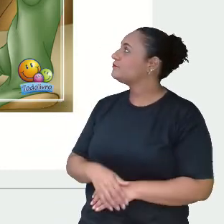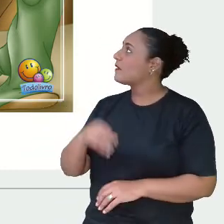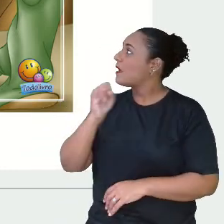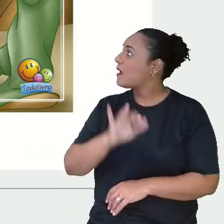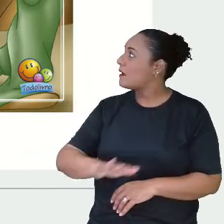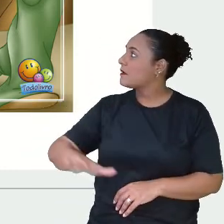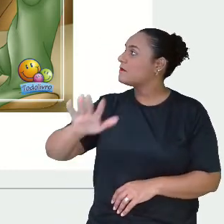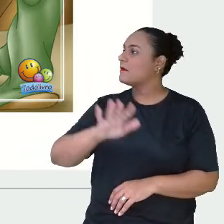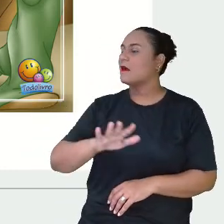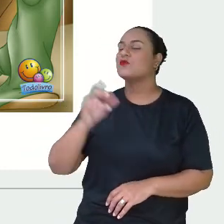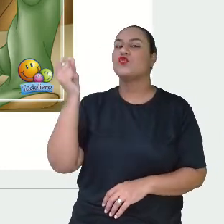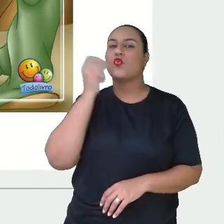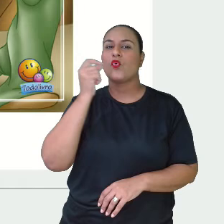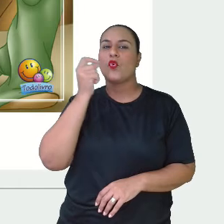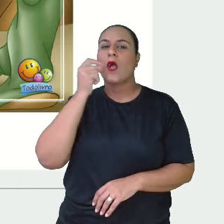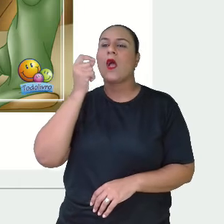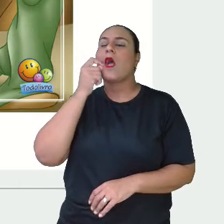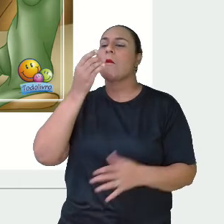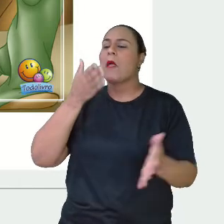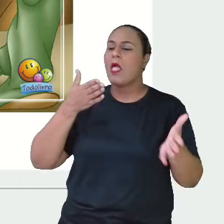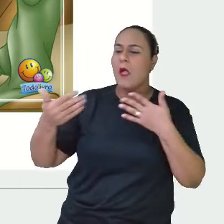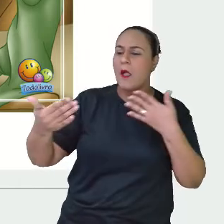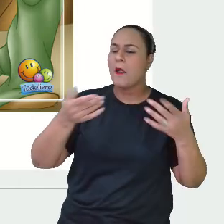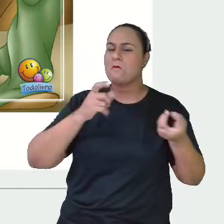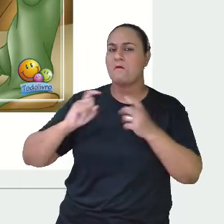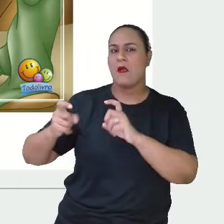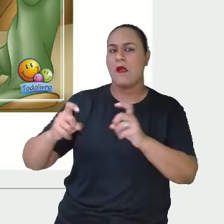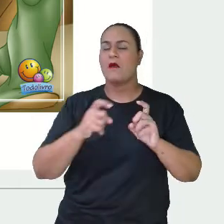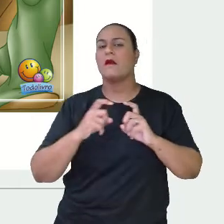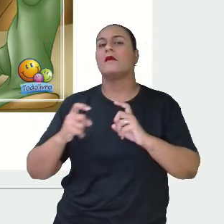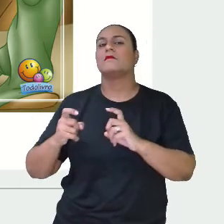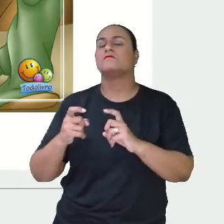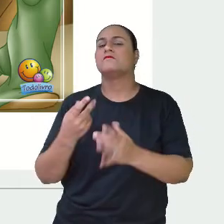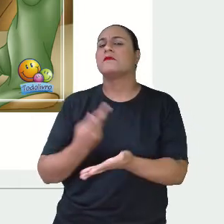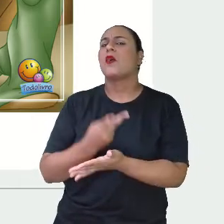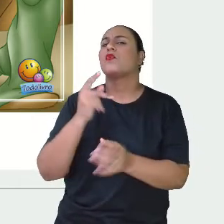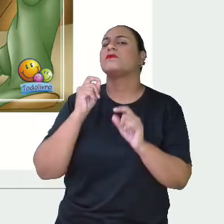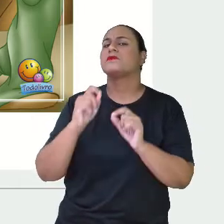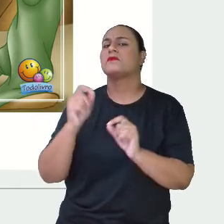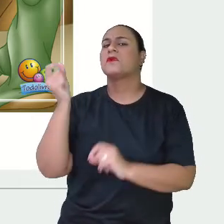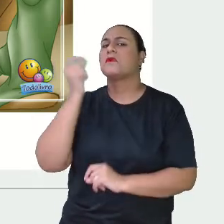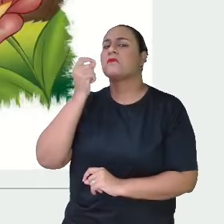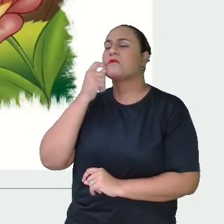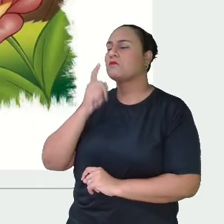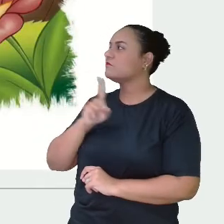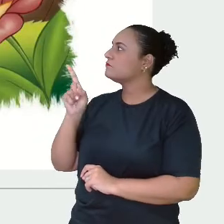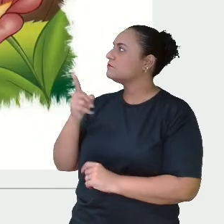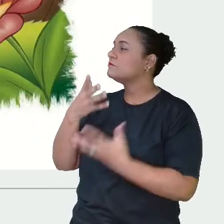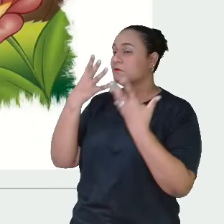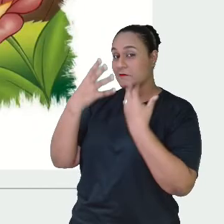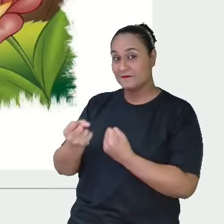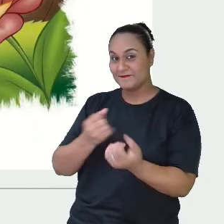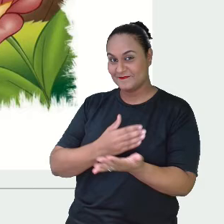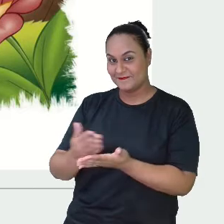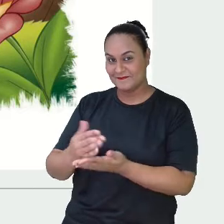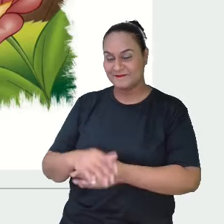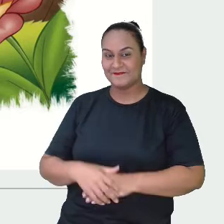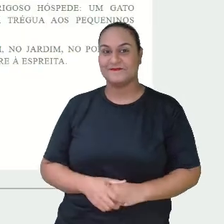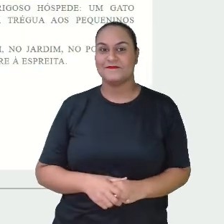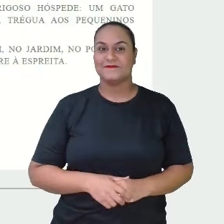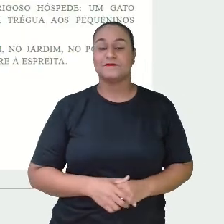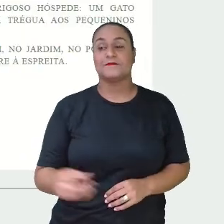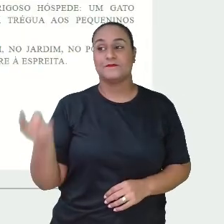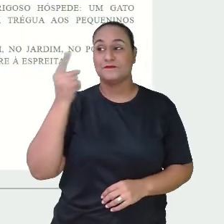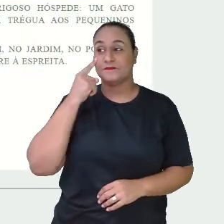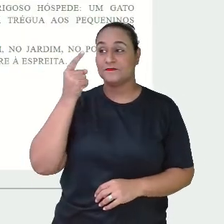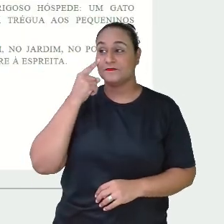ratos estão falando, estão discutindo. O que será que está acontecendo com esses ratos? Vamos começar?